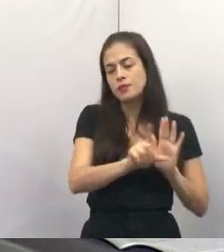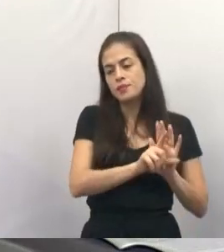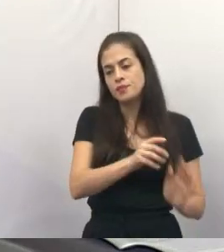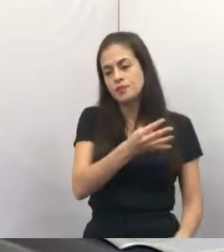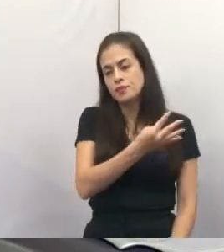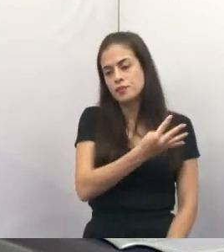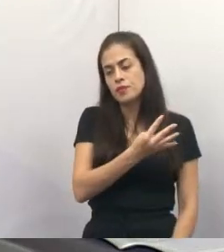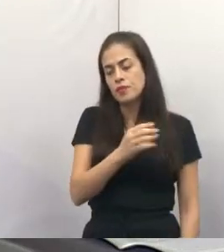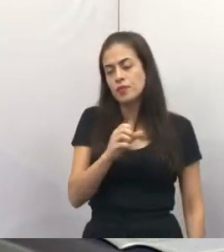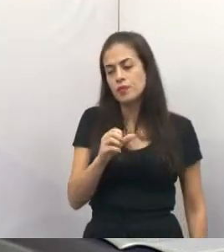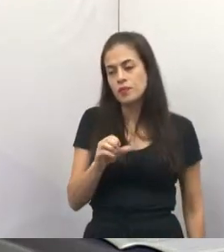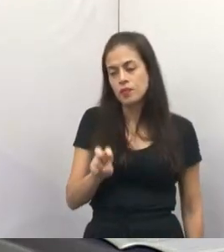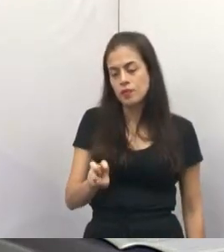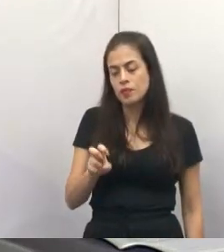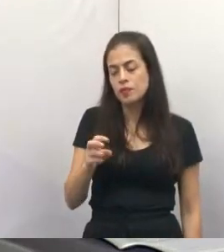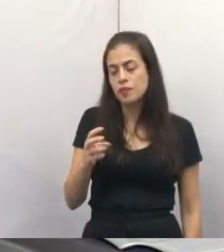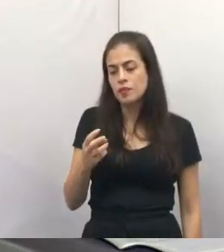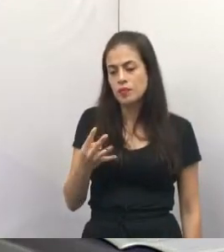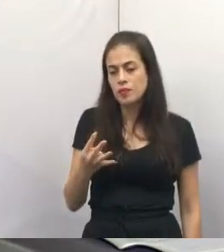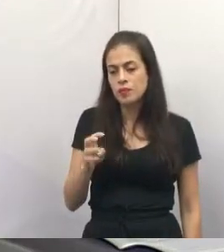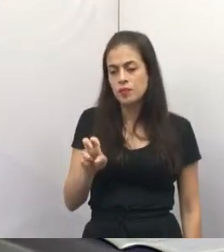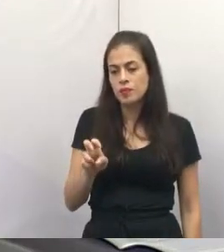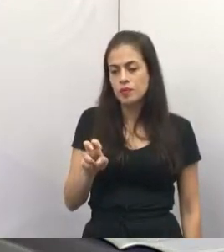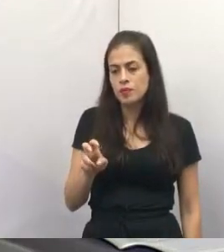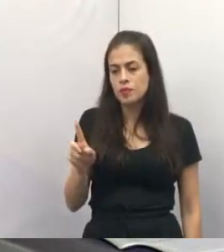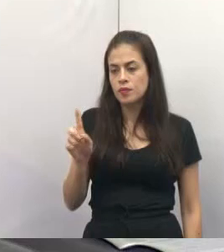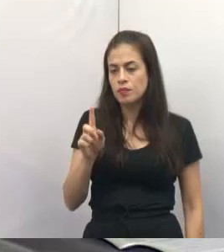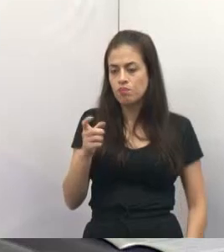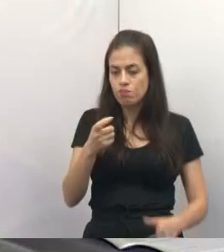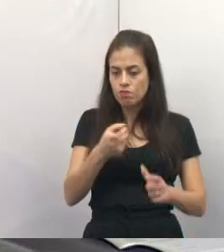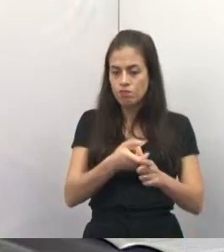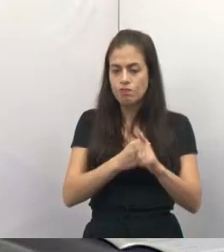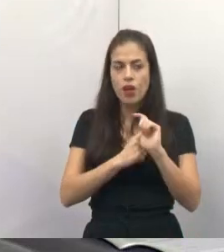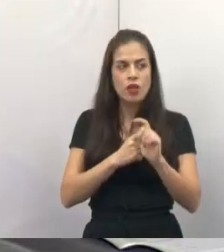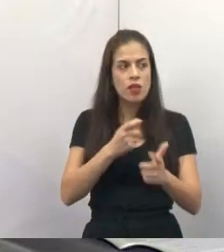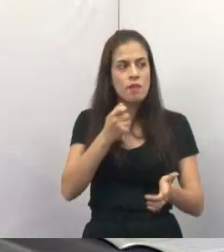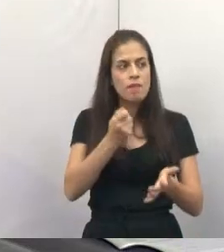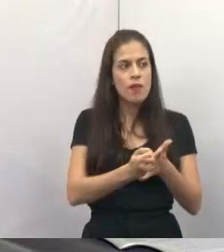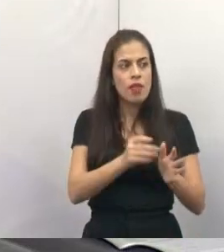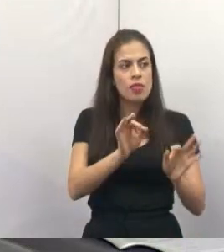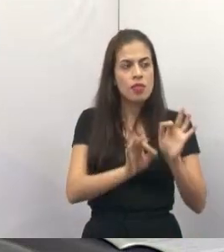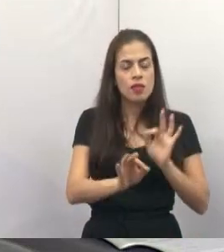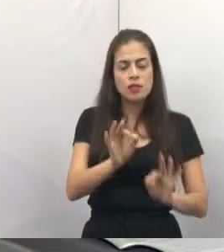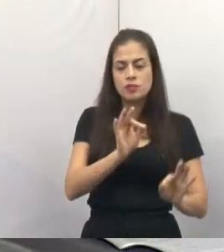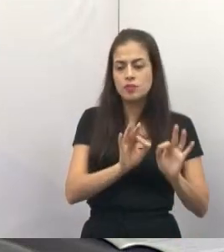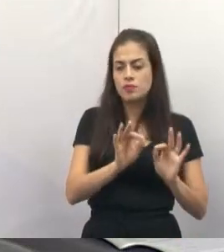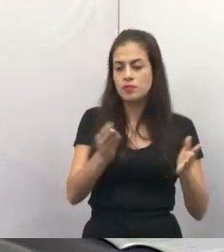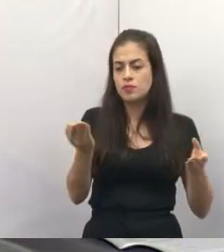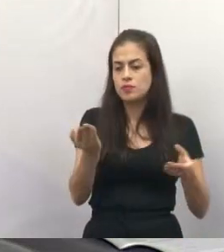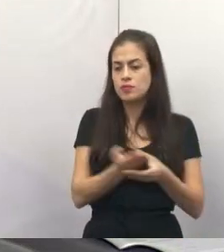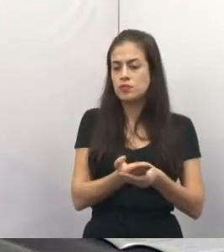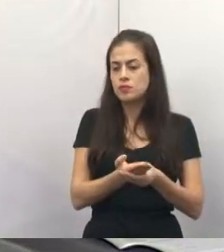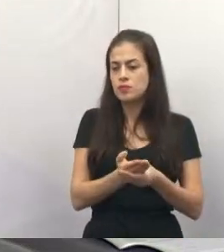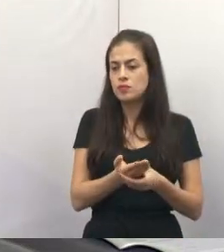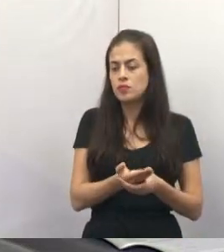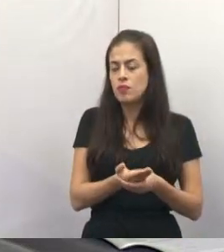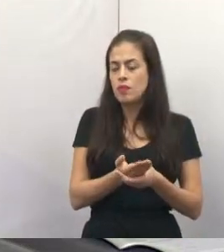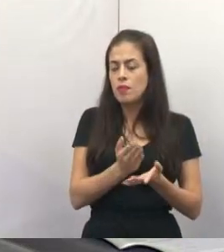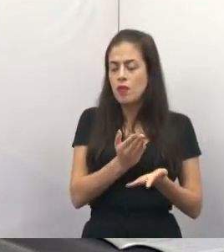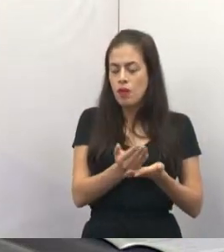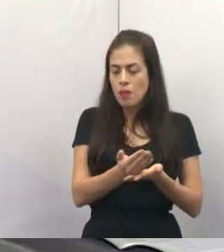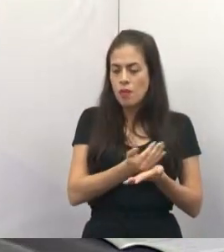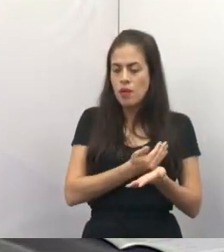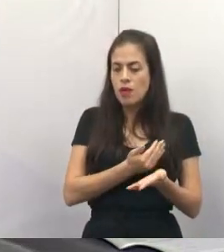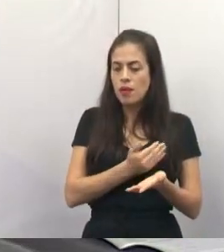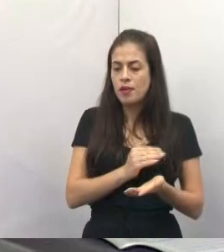de 2001, que autoriza o Poder Executivo a não ajuizar a execução fiscal de crédito tributário e não tributário, concede remissão dos créditos